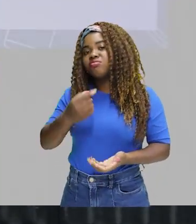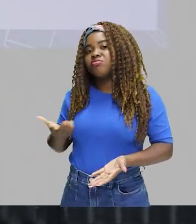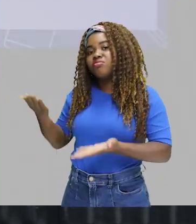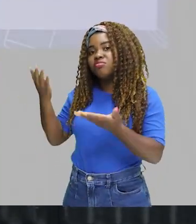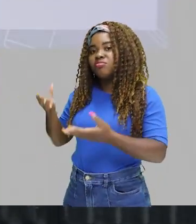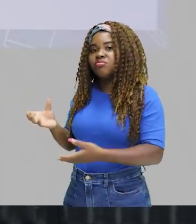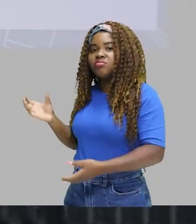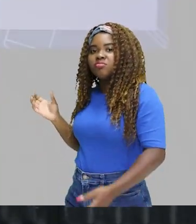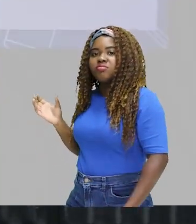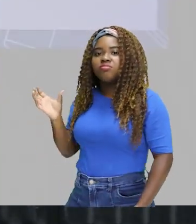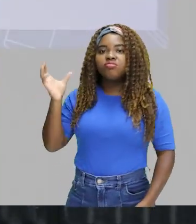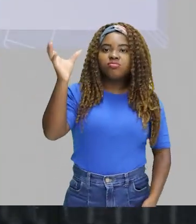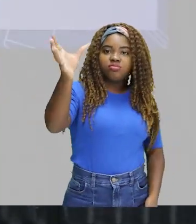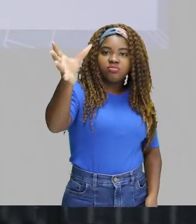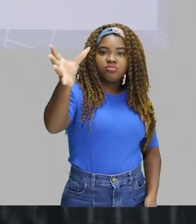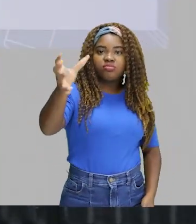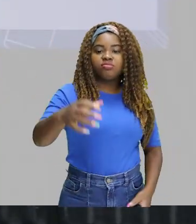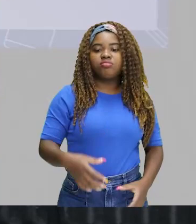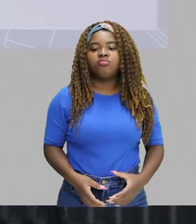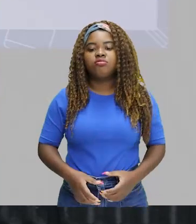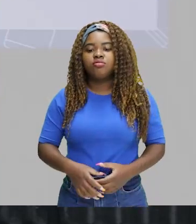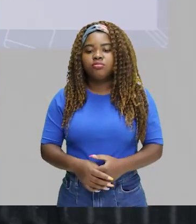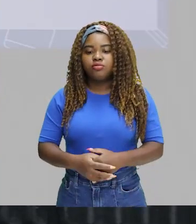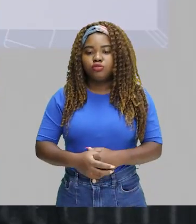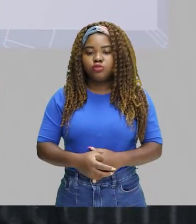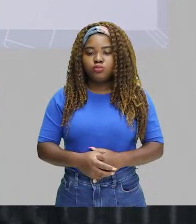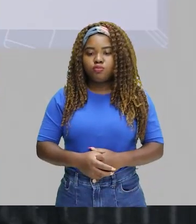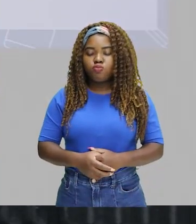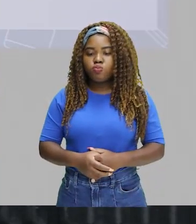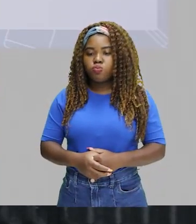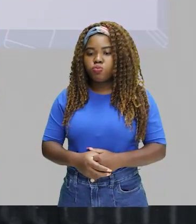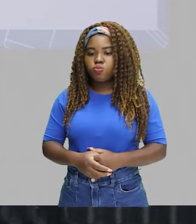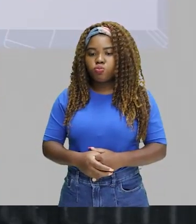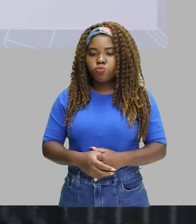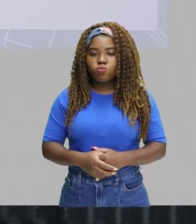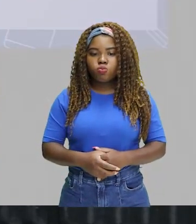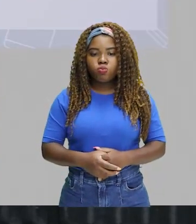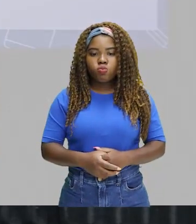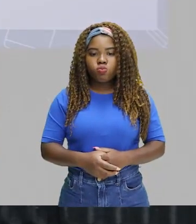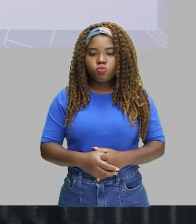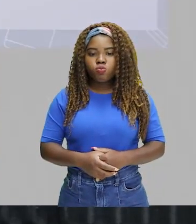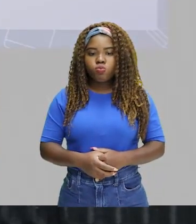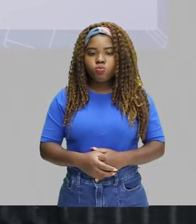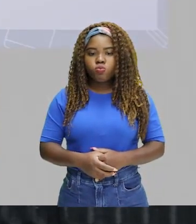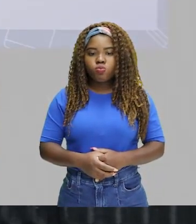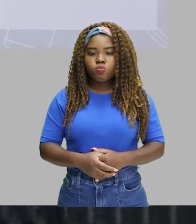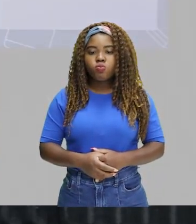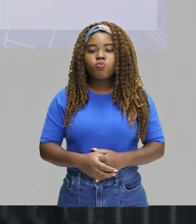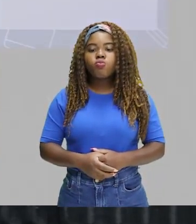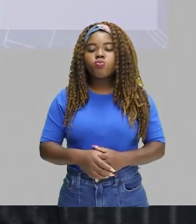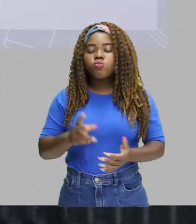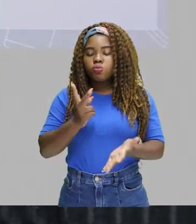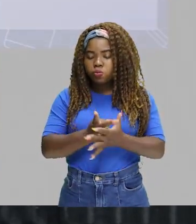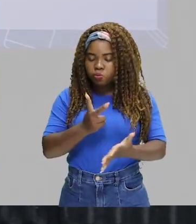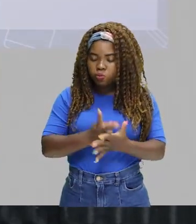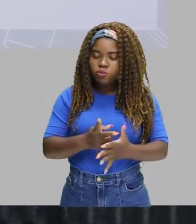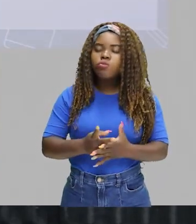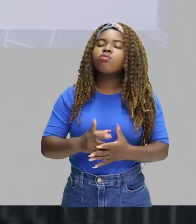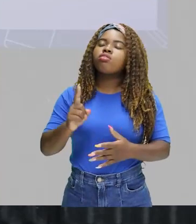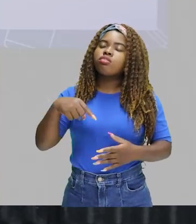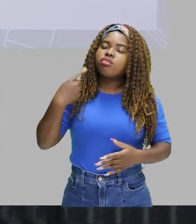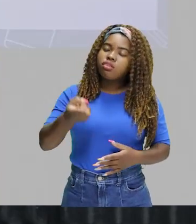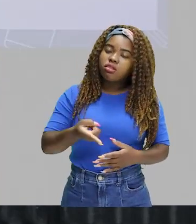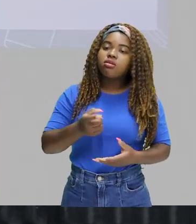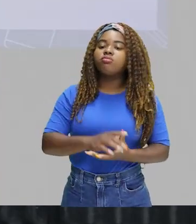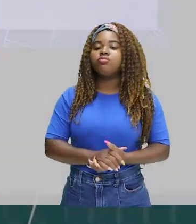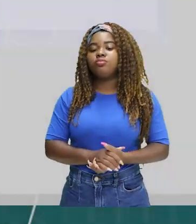arremesso. Olhem lá que o disco já está fora da mão do desenhinho aí. E sempre nós vamos ter, após o lançamento, uma